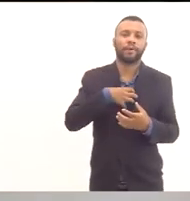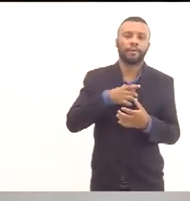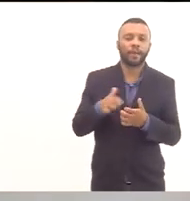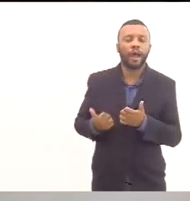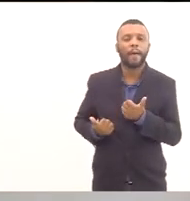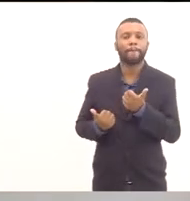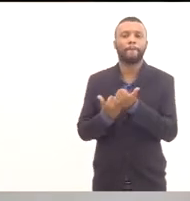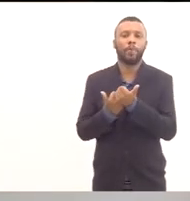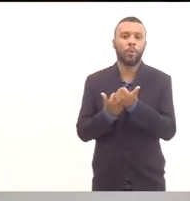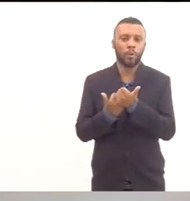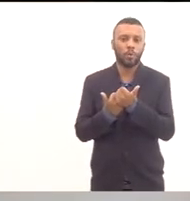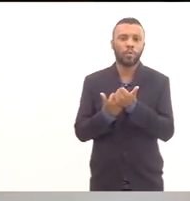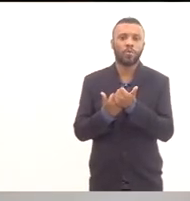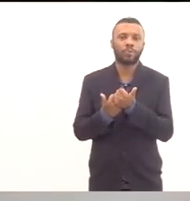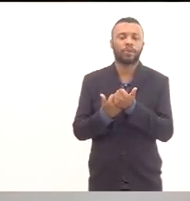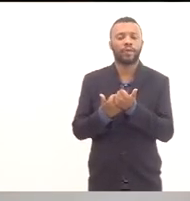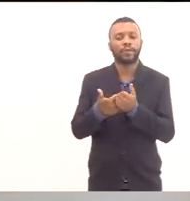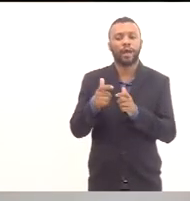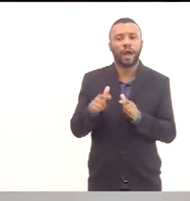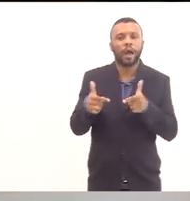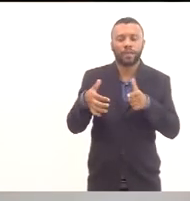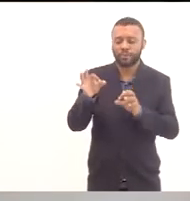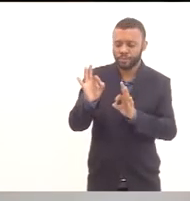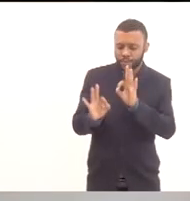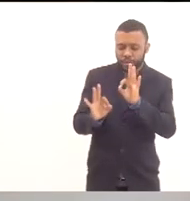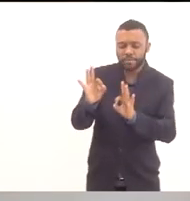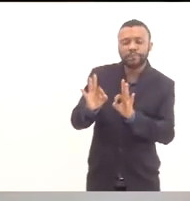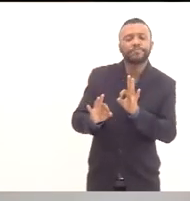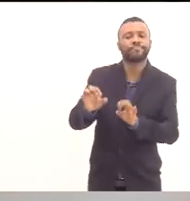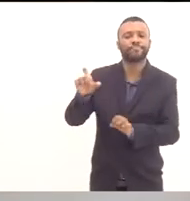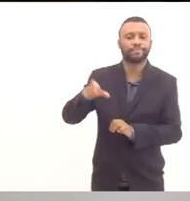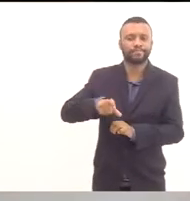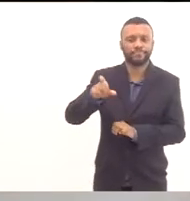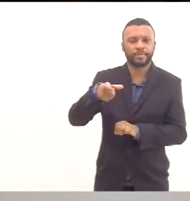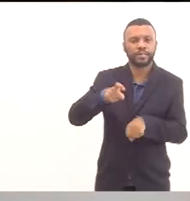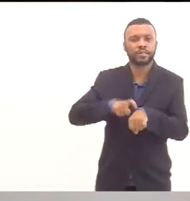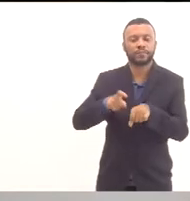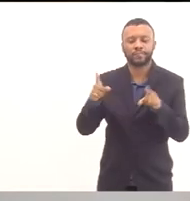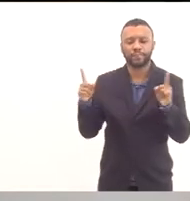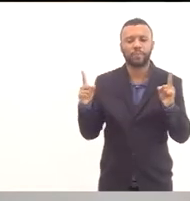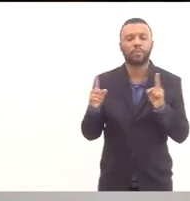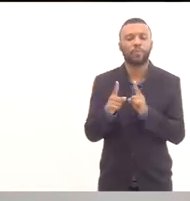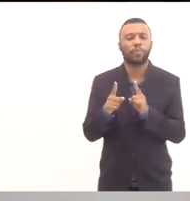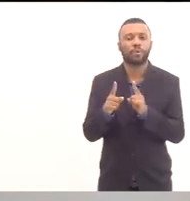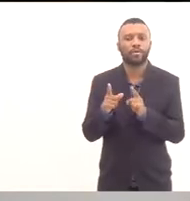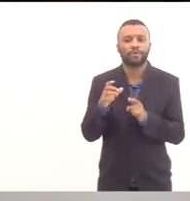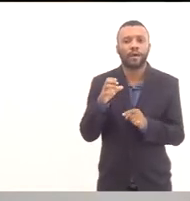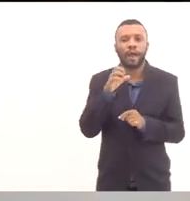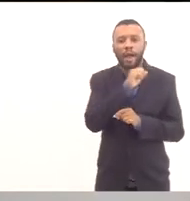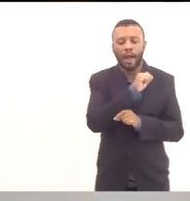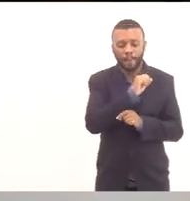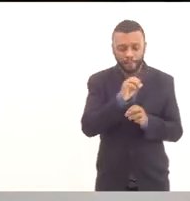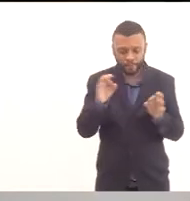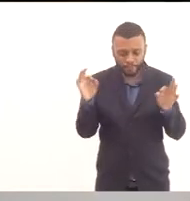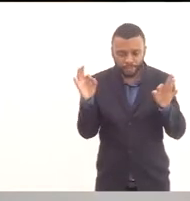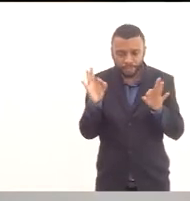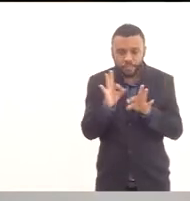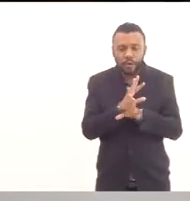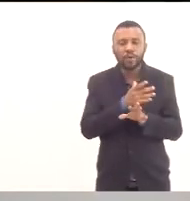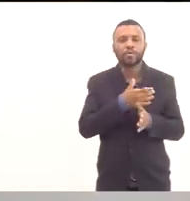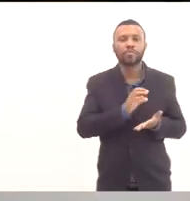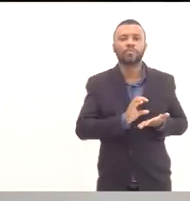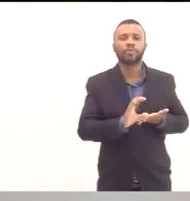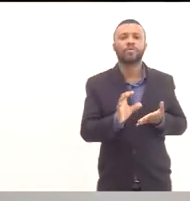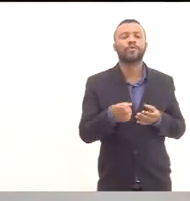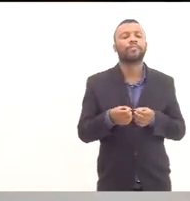necessitasse do das operações de crédito é em curto espaço de tempo a integralidade dos recursos já foi comprometida né